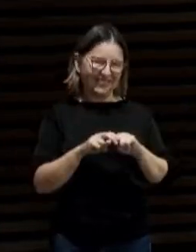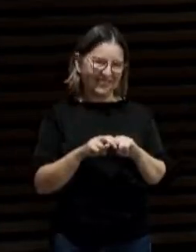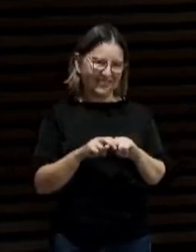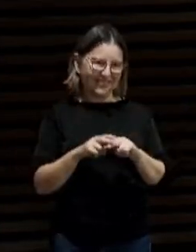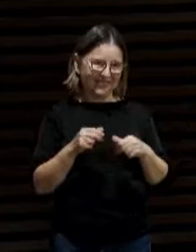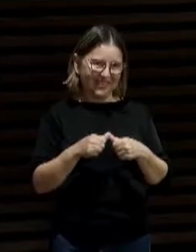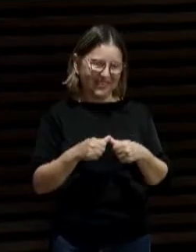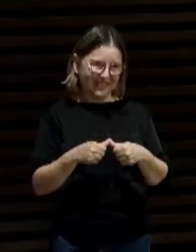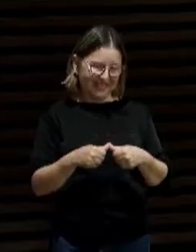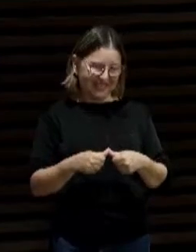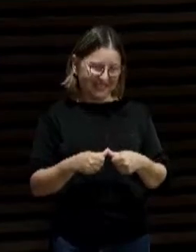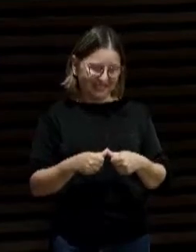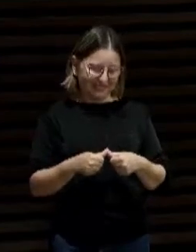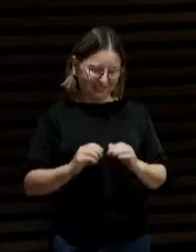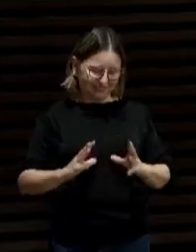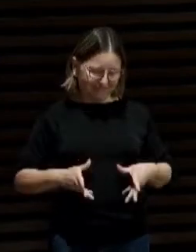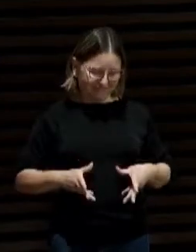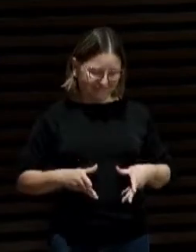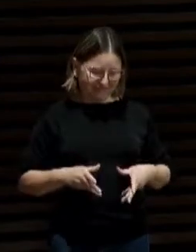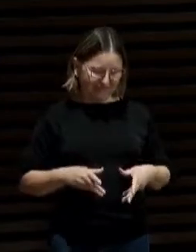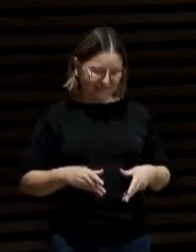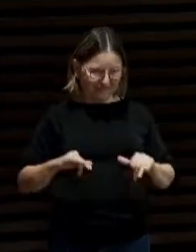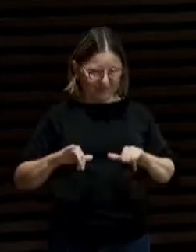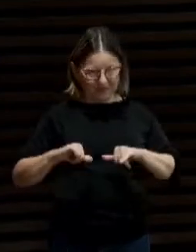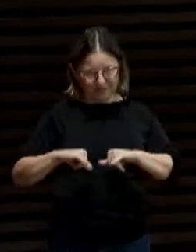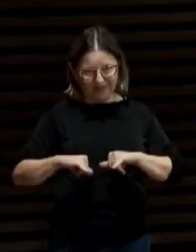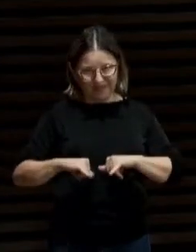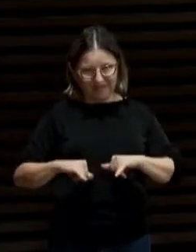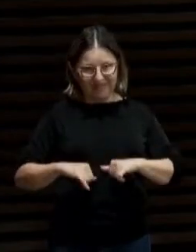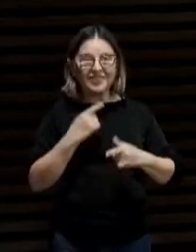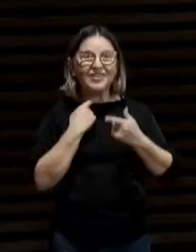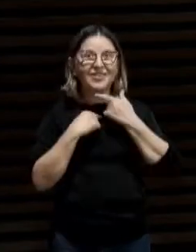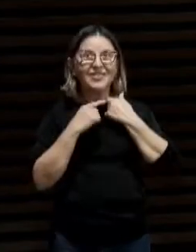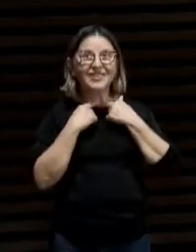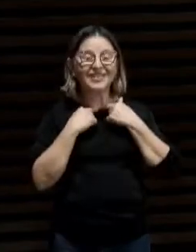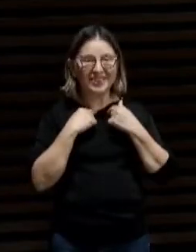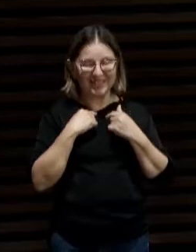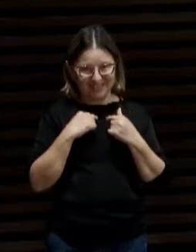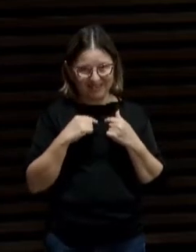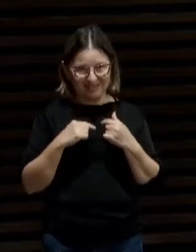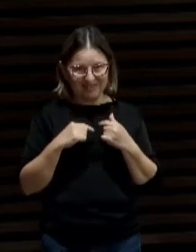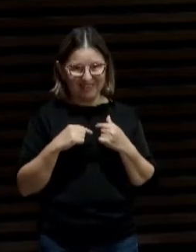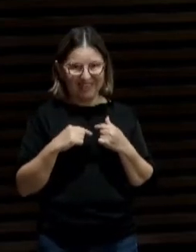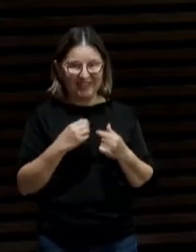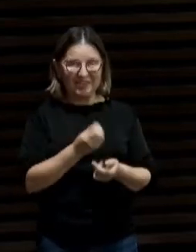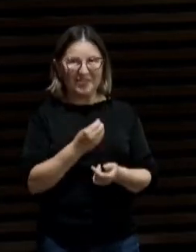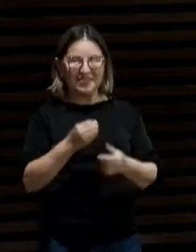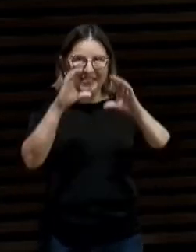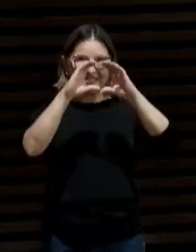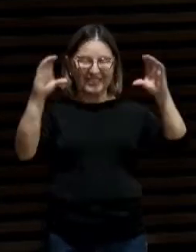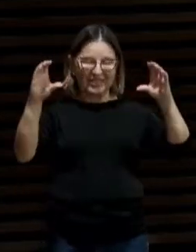neste tabernáculo gememos, aspirando por sermos revestidos da nossa habitação celestial.